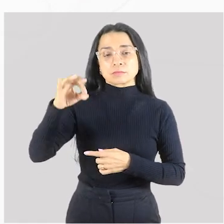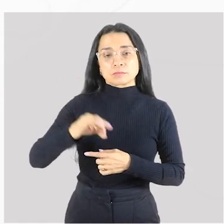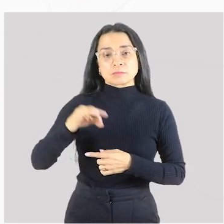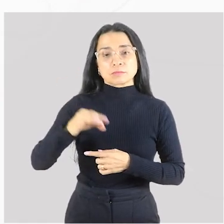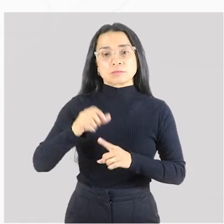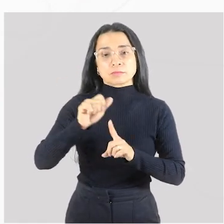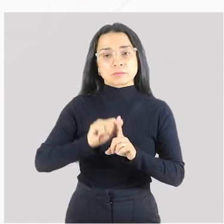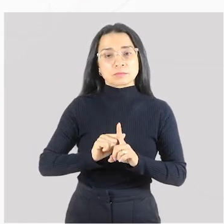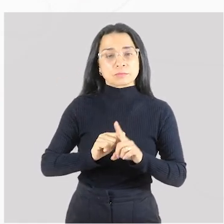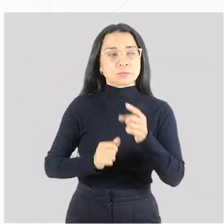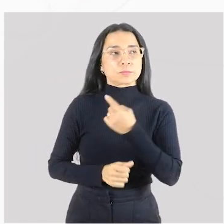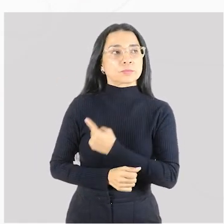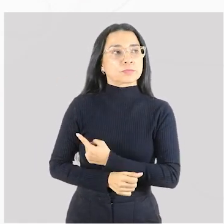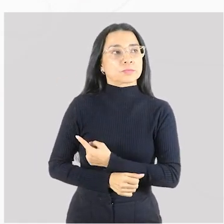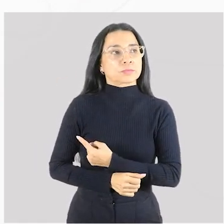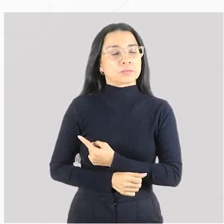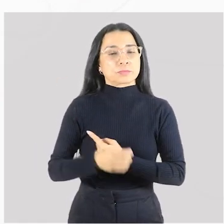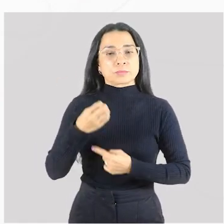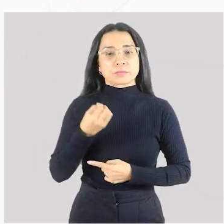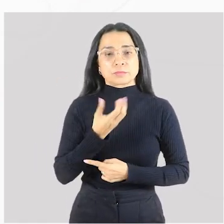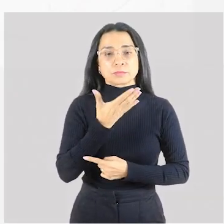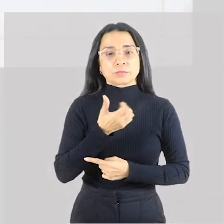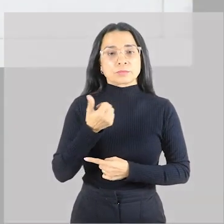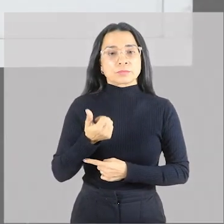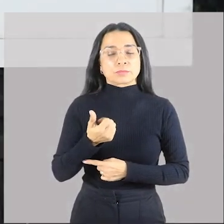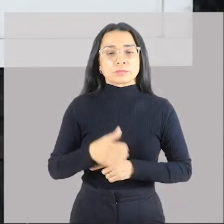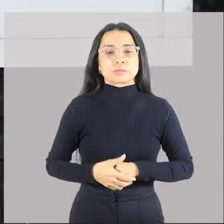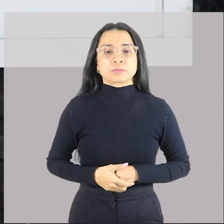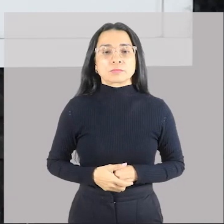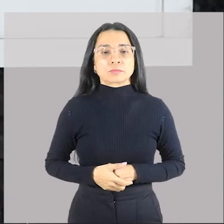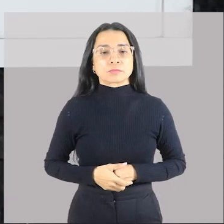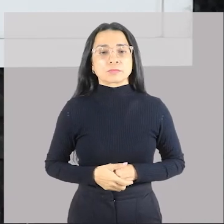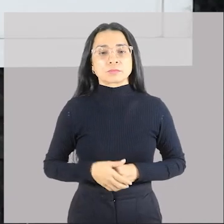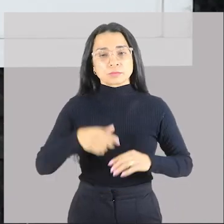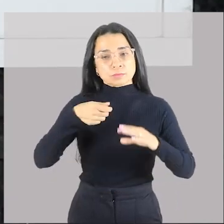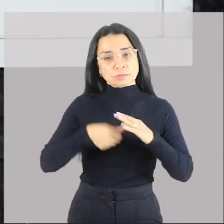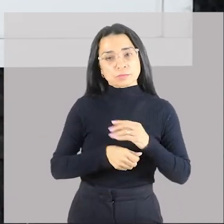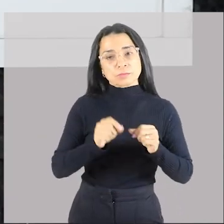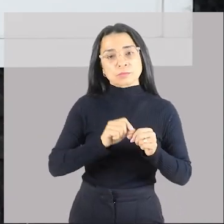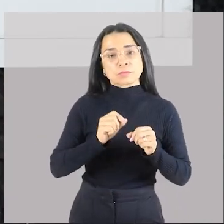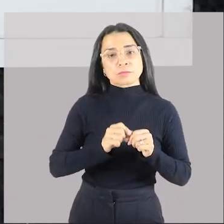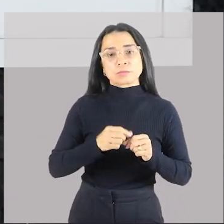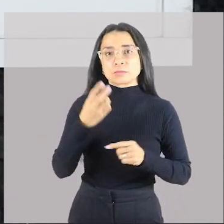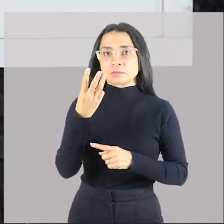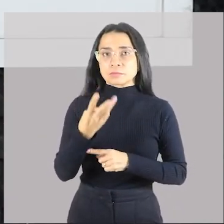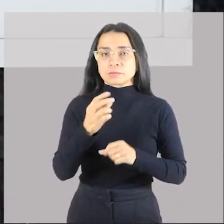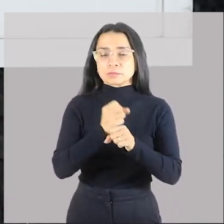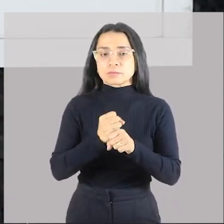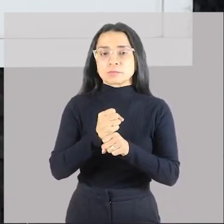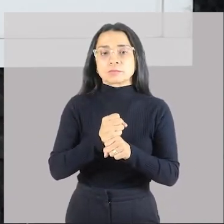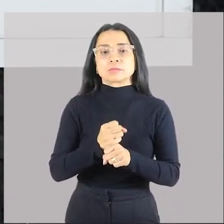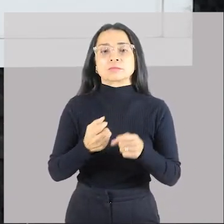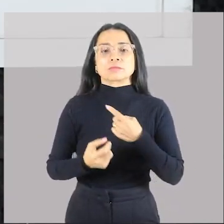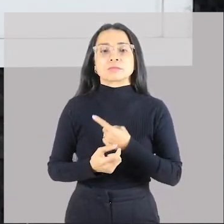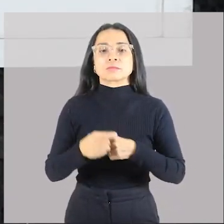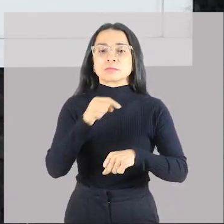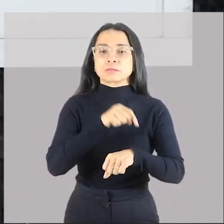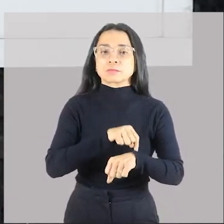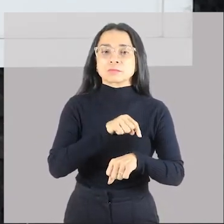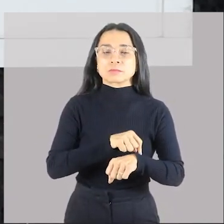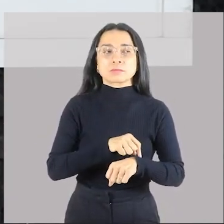ao mês. Beleza. E essa aplicação será feita durante 3 anos.